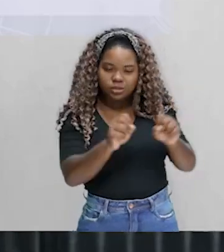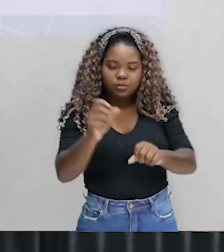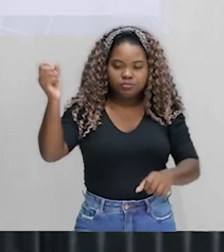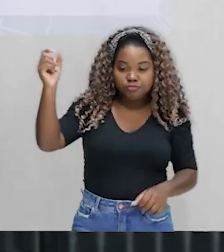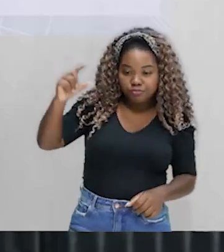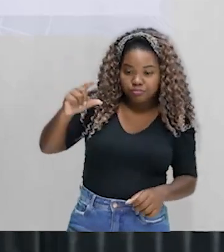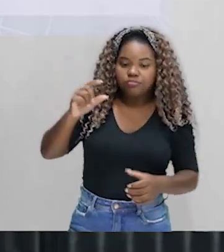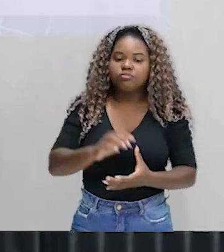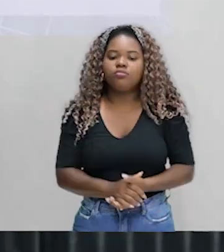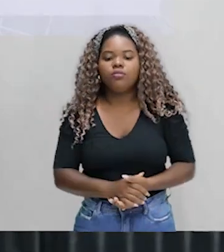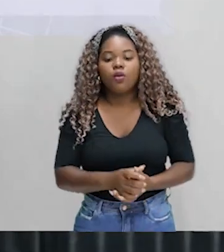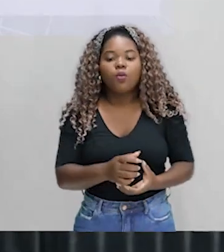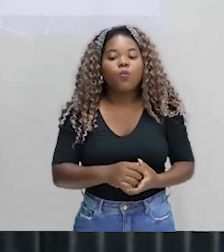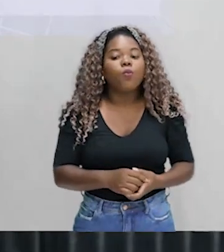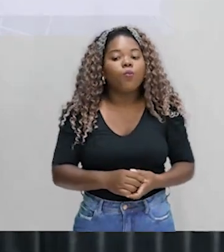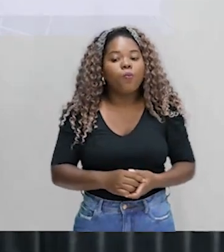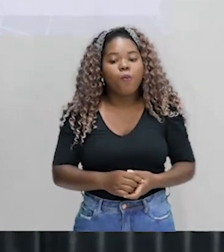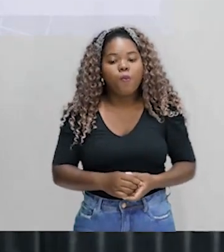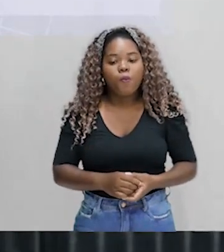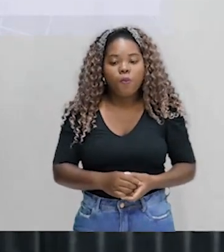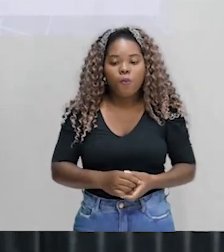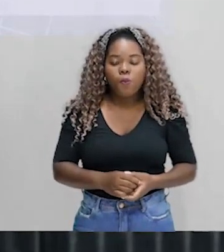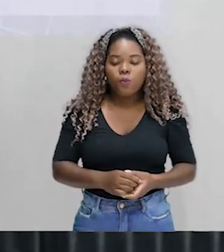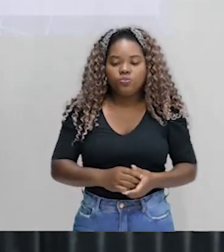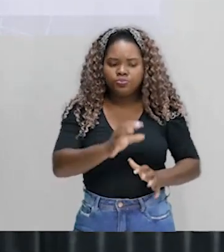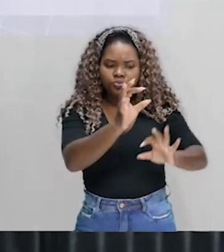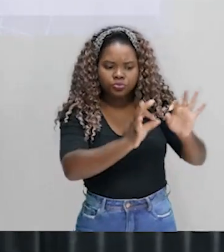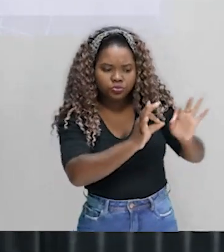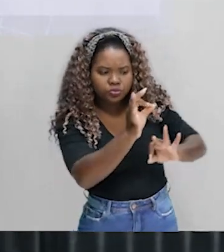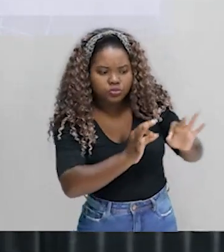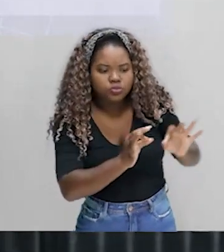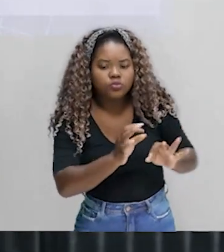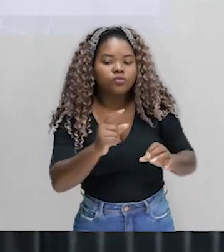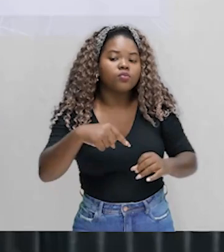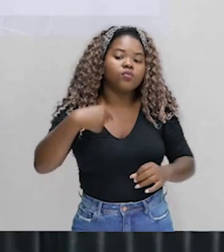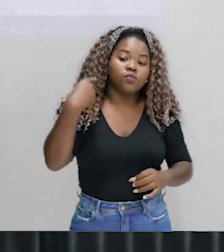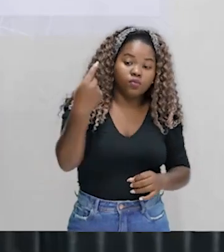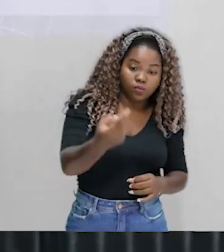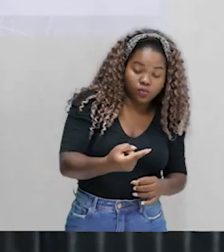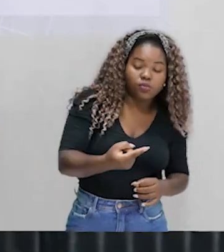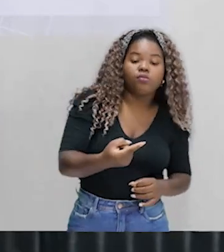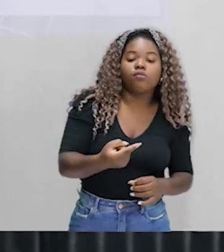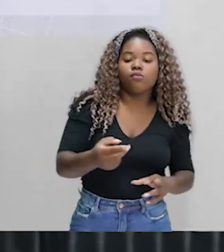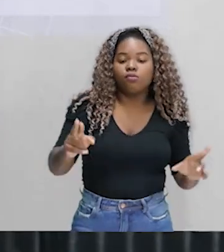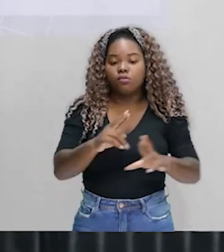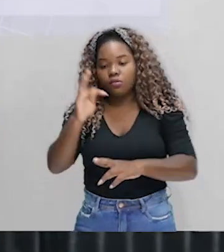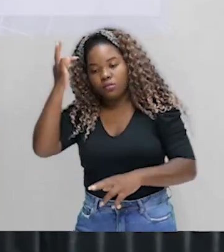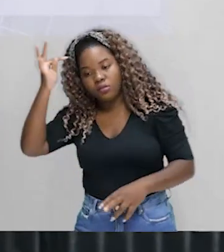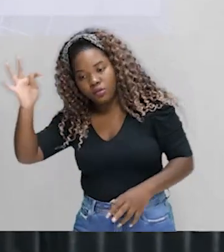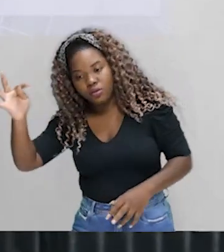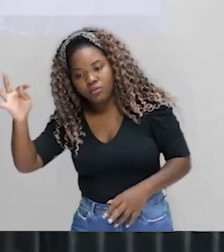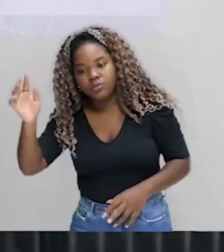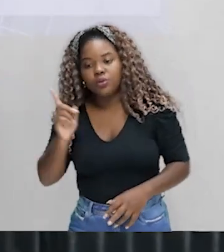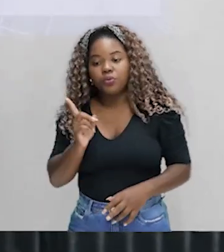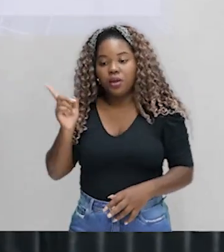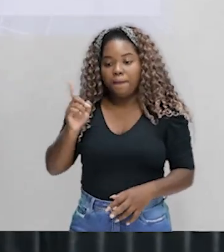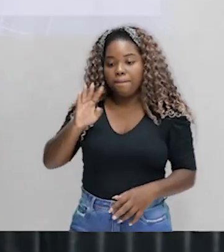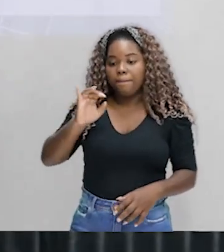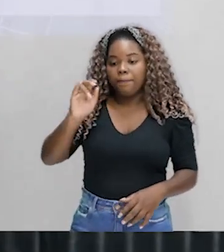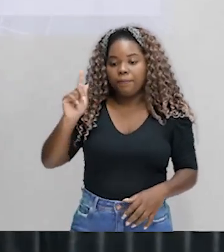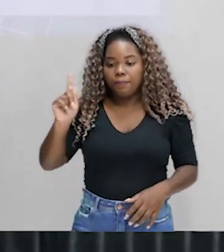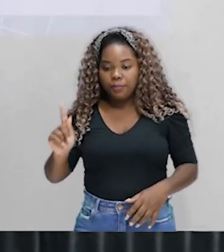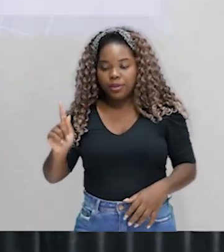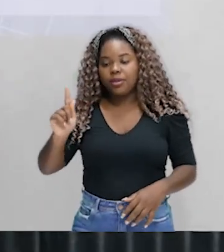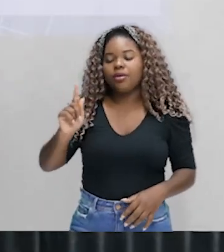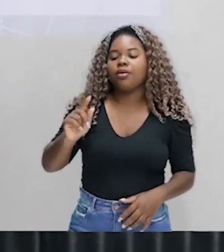sistema solar, o nosso sistema solar, ele foi formado bem depois, segundo a teoria do Big Bang, ele foi formado bem depois